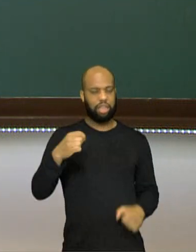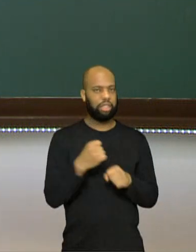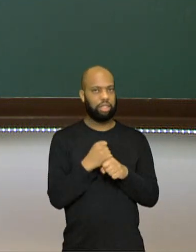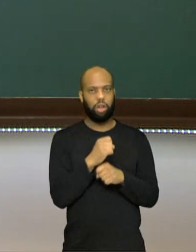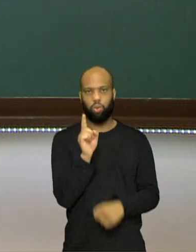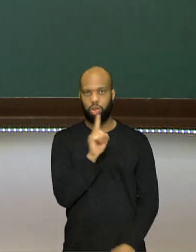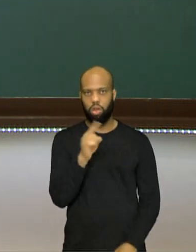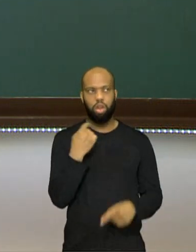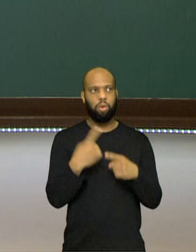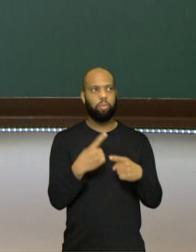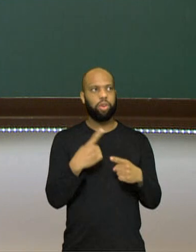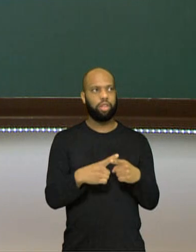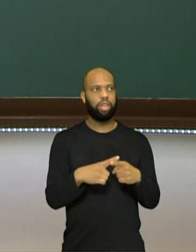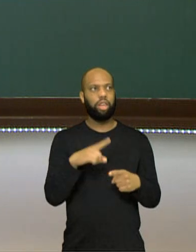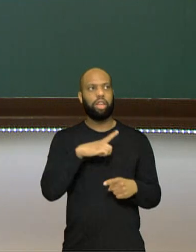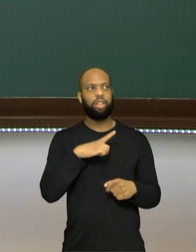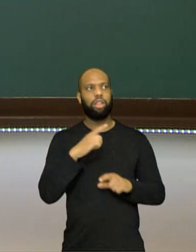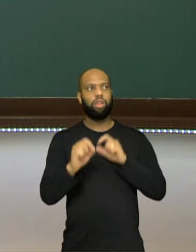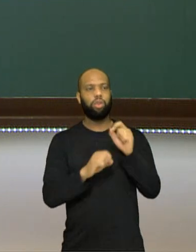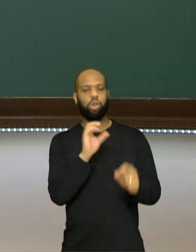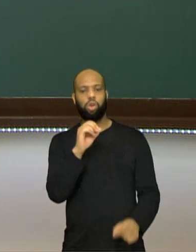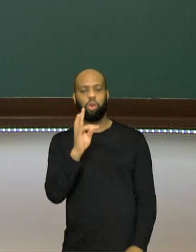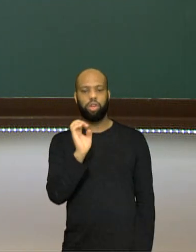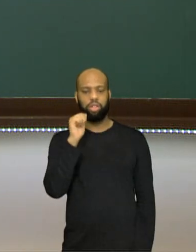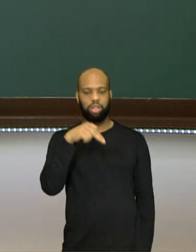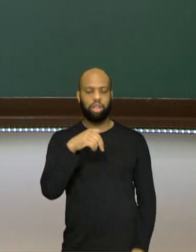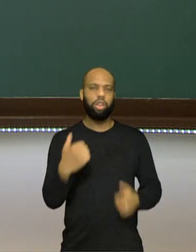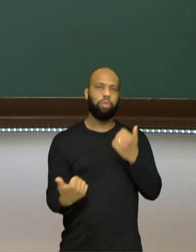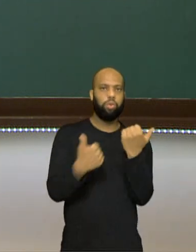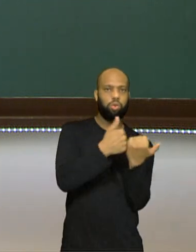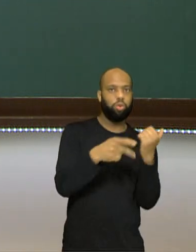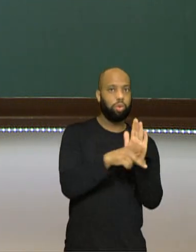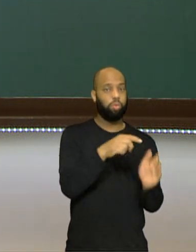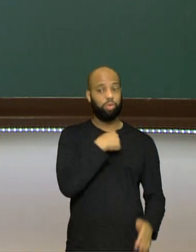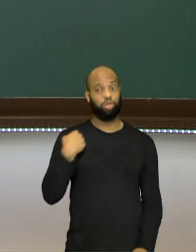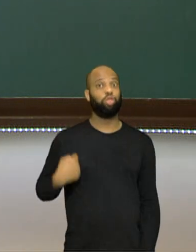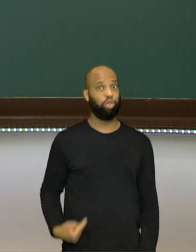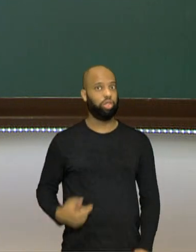o possível inimigo da OTAN foi substituído pela China.